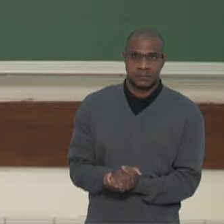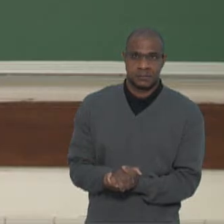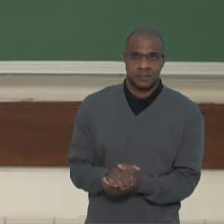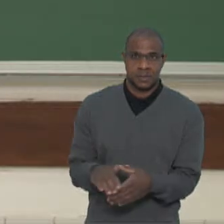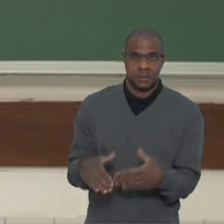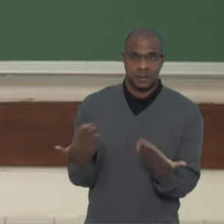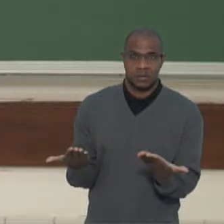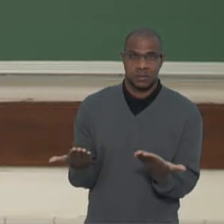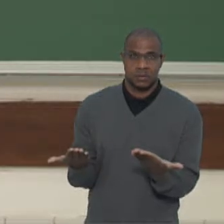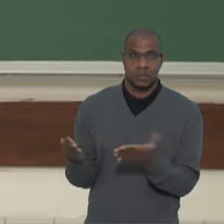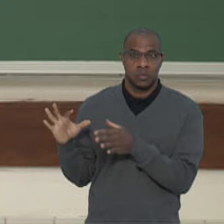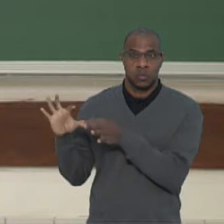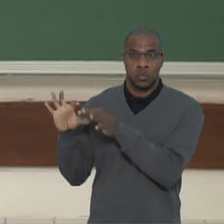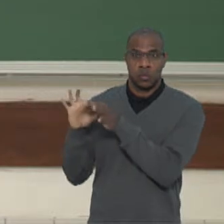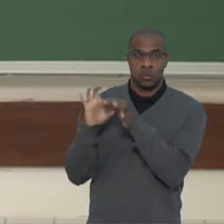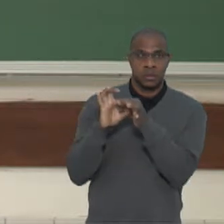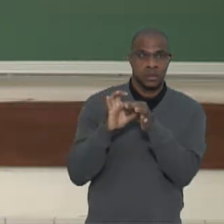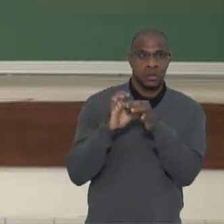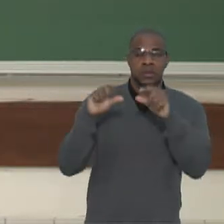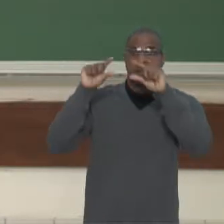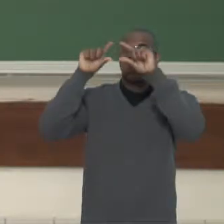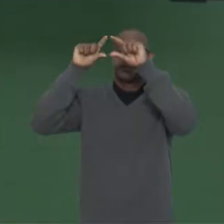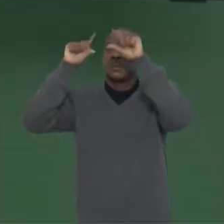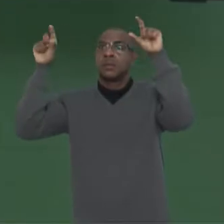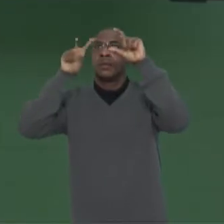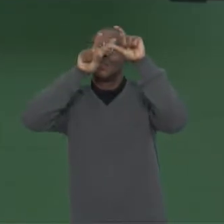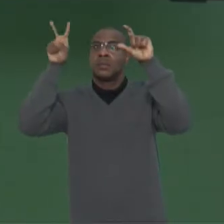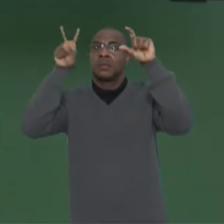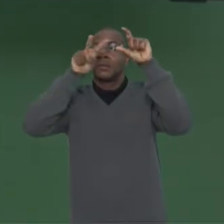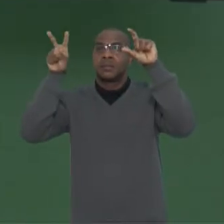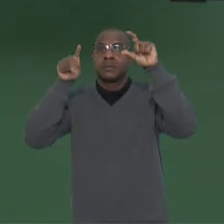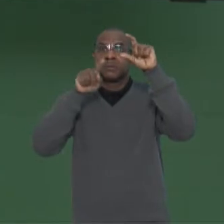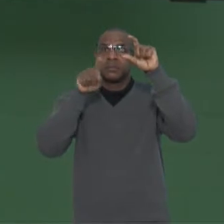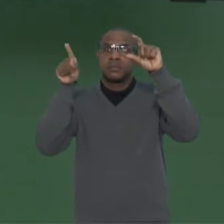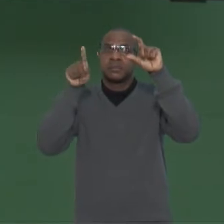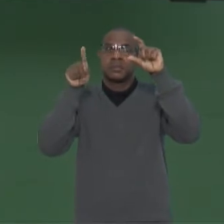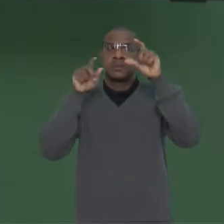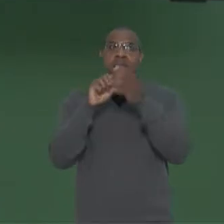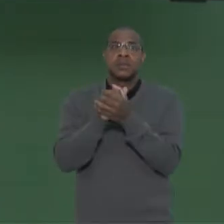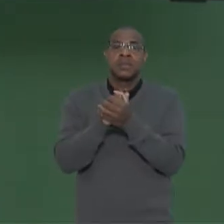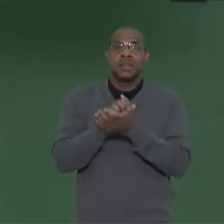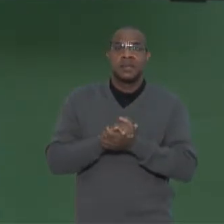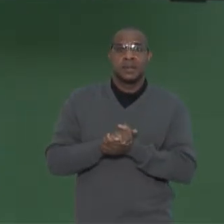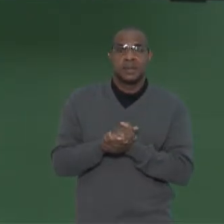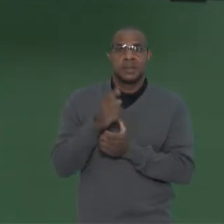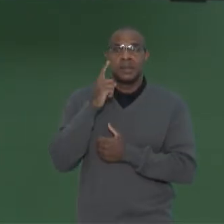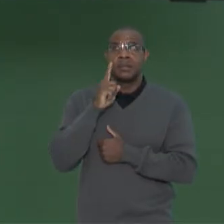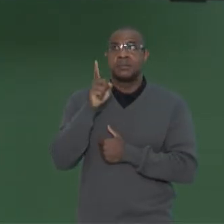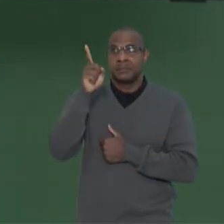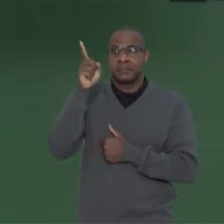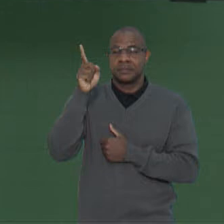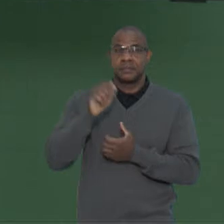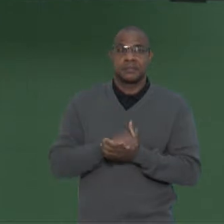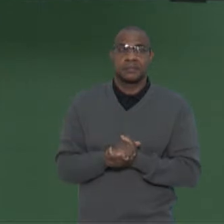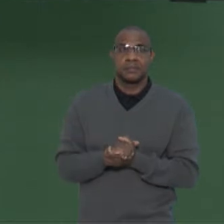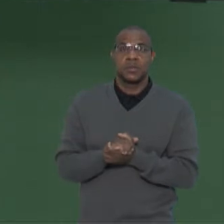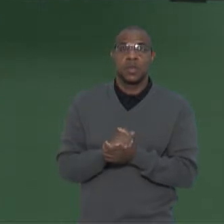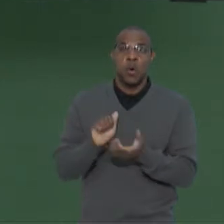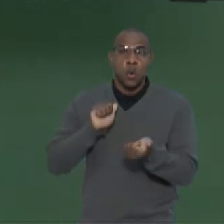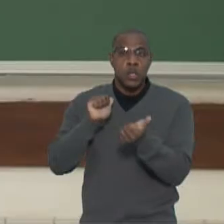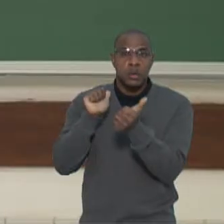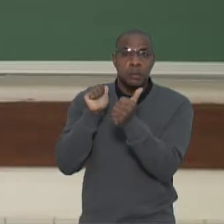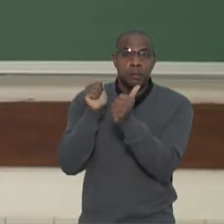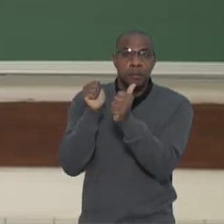Então, no nosso contexto, quando fala el deporte, o esporte, tem o poder de cambiar o mundo, ou seja, o